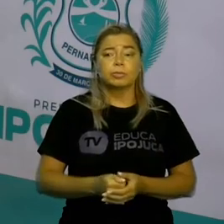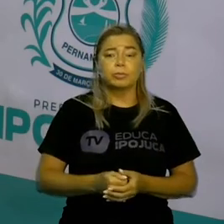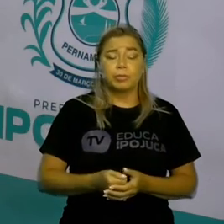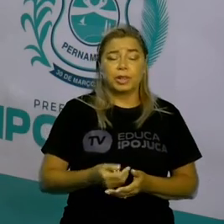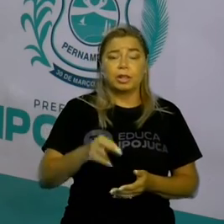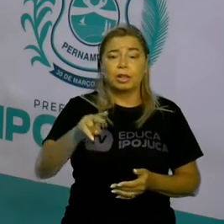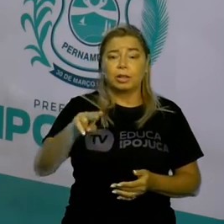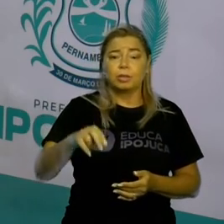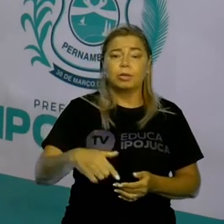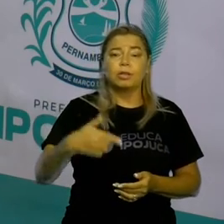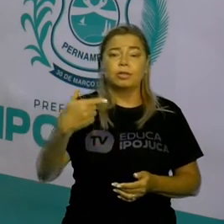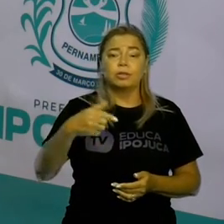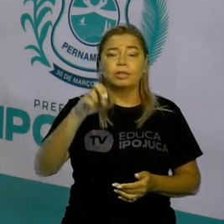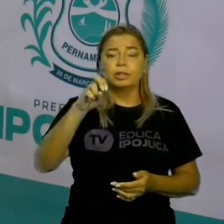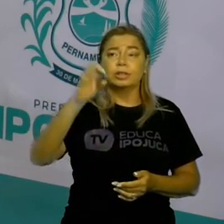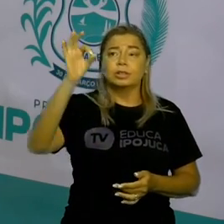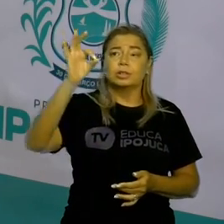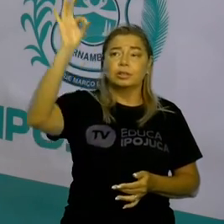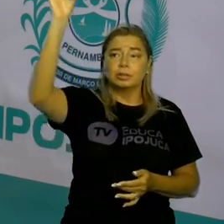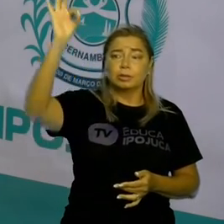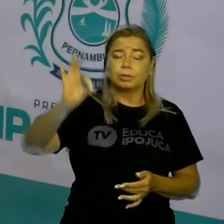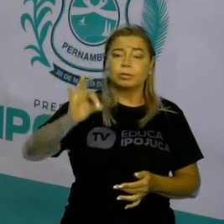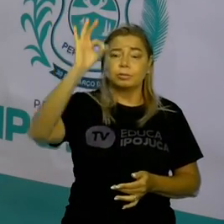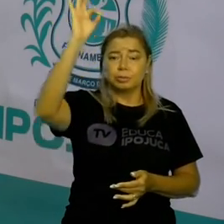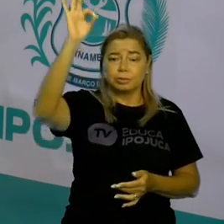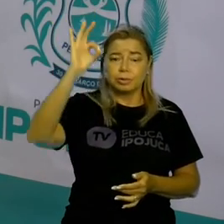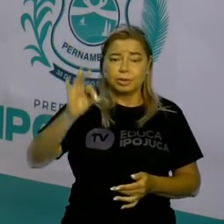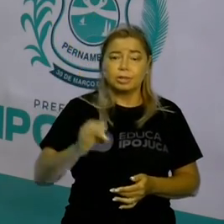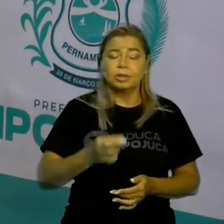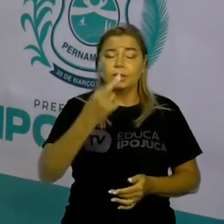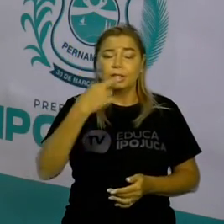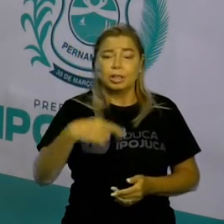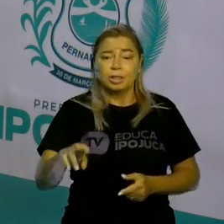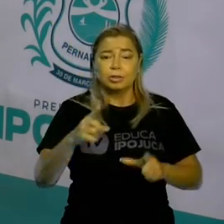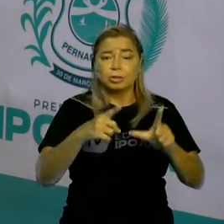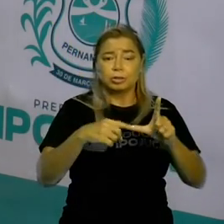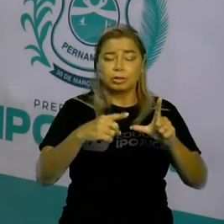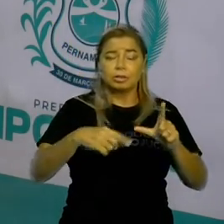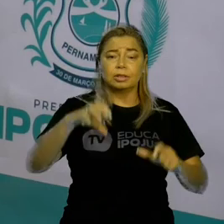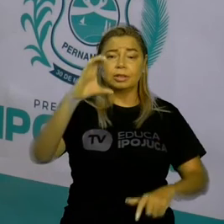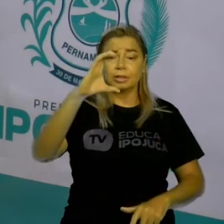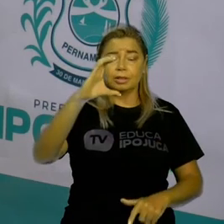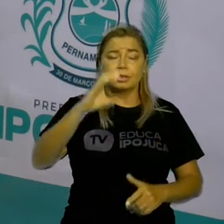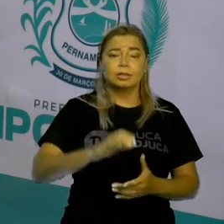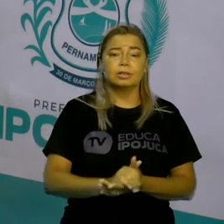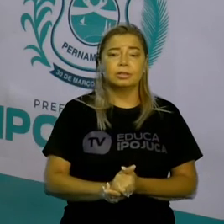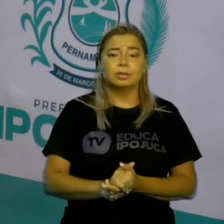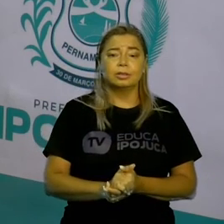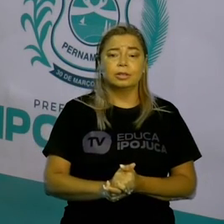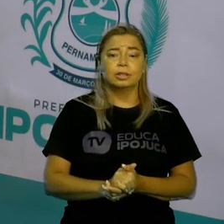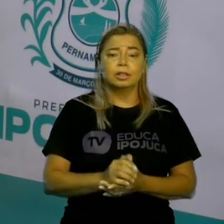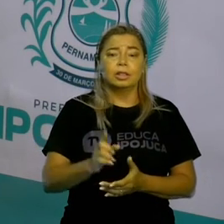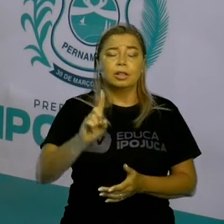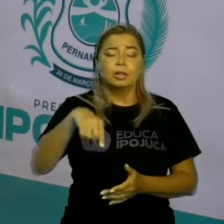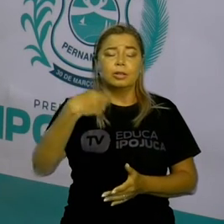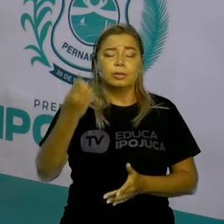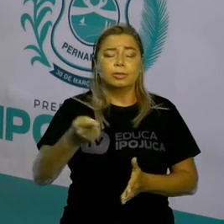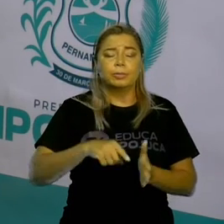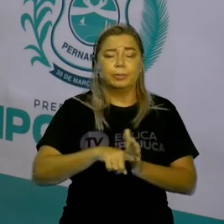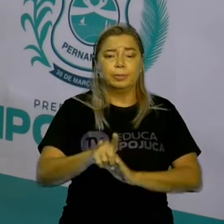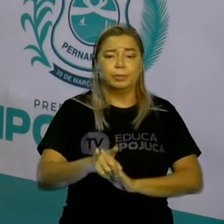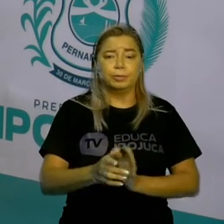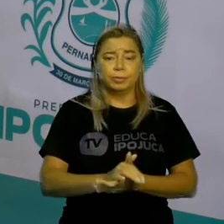25%. Quem respondeu a letra C, acertou. E a última pergunta. Qual a chance de